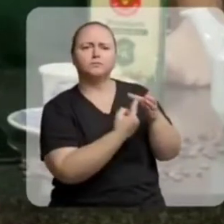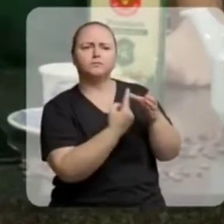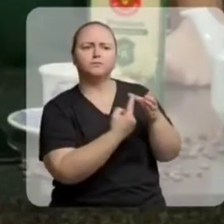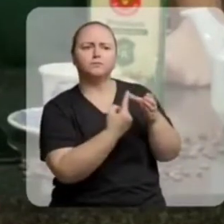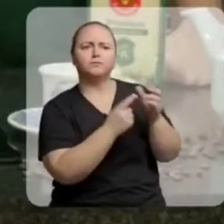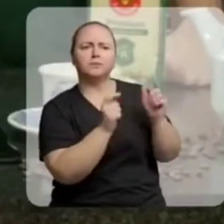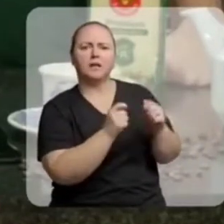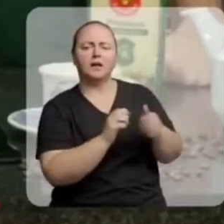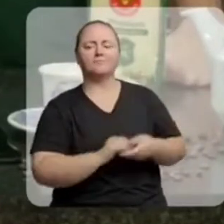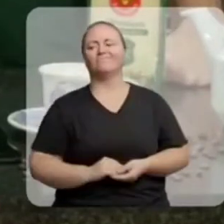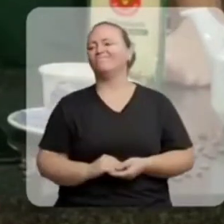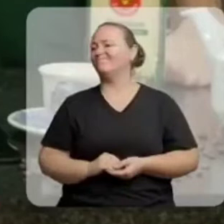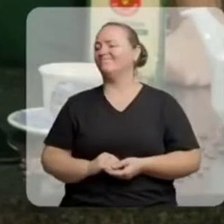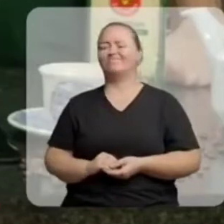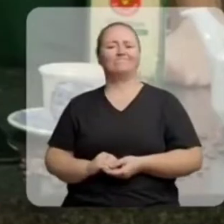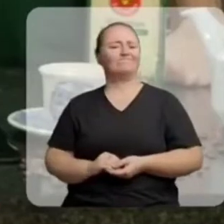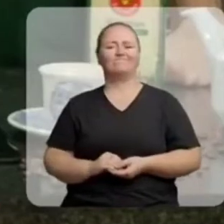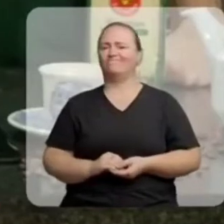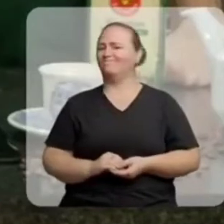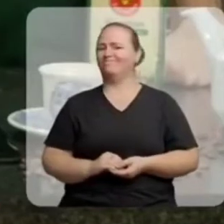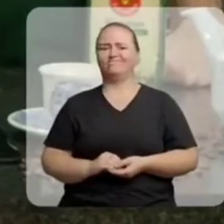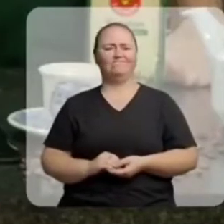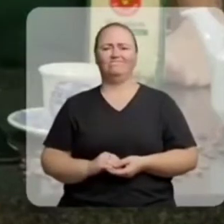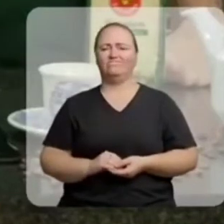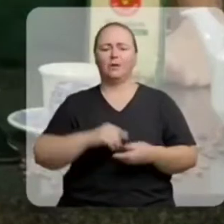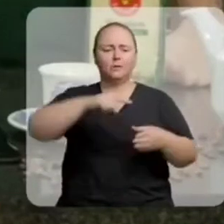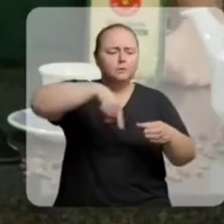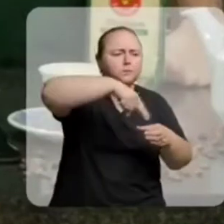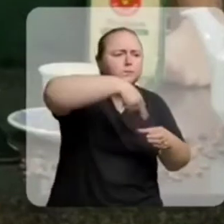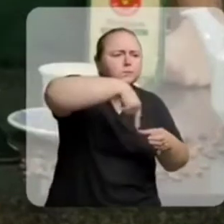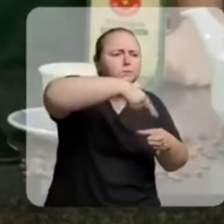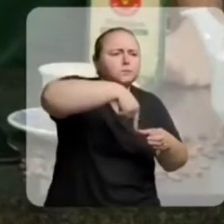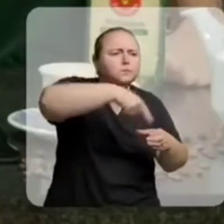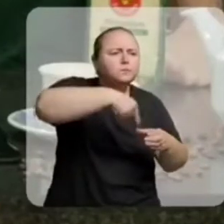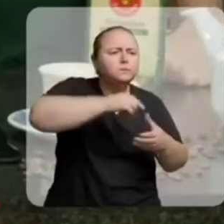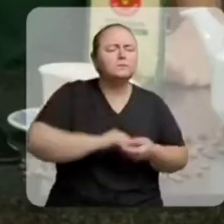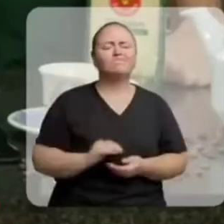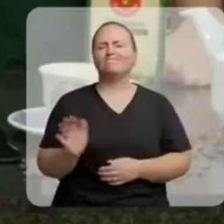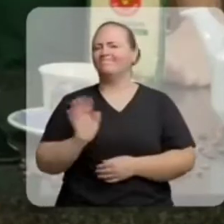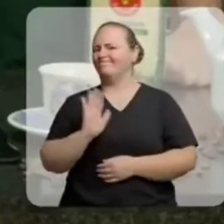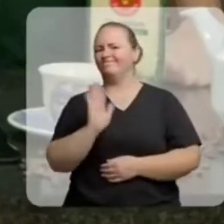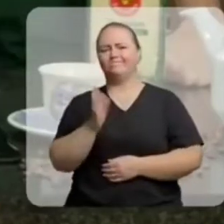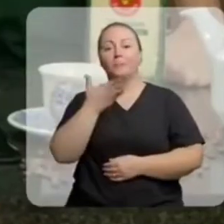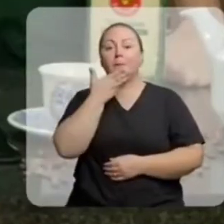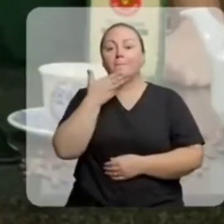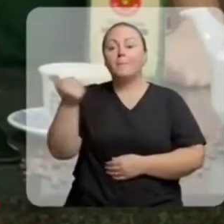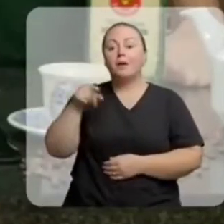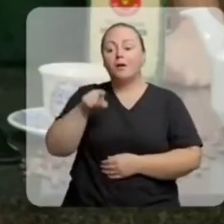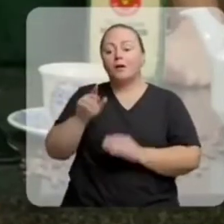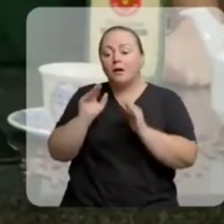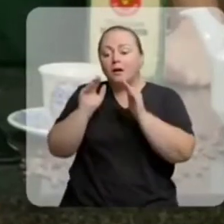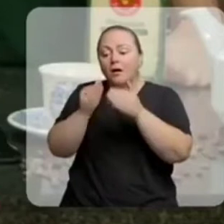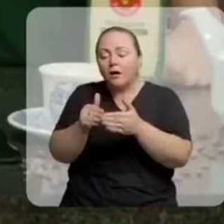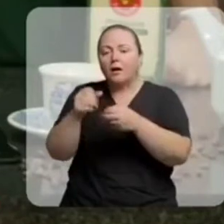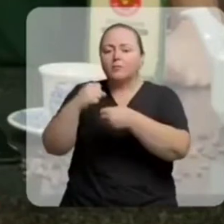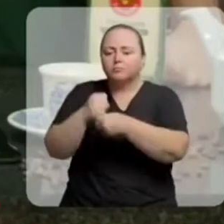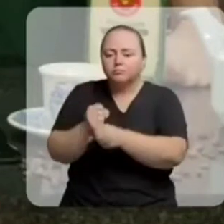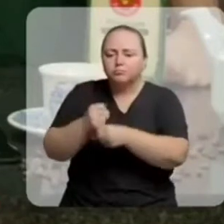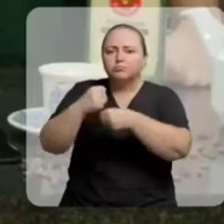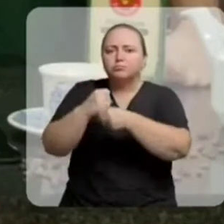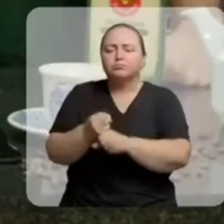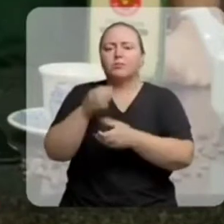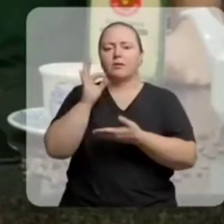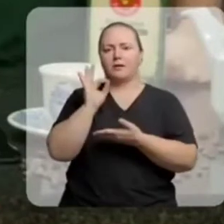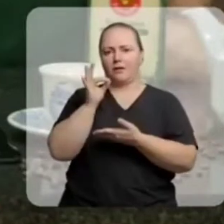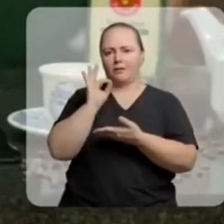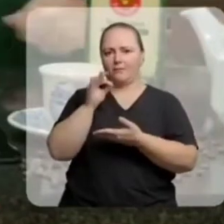né? Não dá o resultado Mixer, nada que disso. O ideal mesmo seria um moedor é um próprio. moedor próprio para café. Legal. Hoje já existe alguma linha